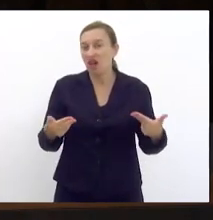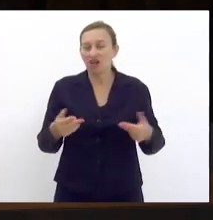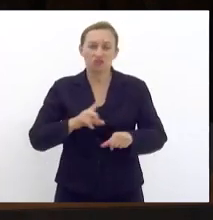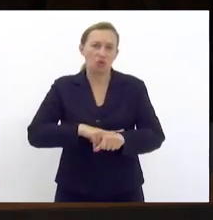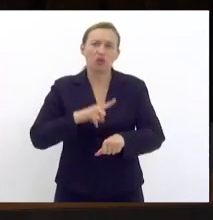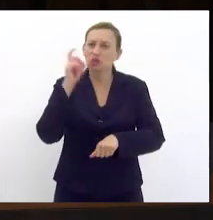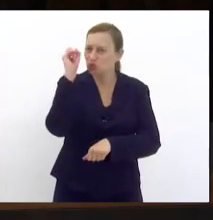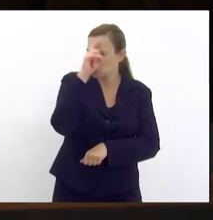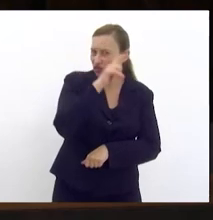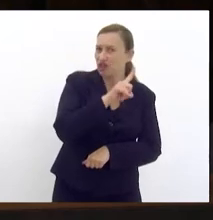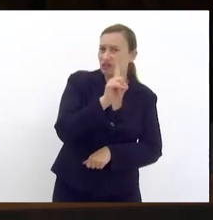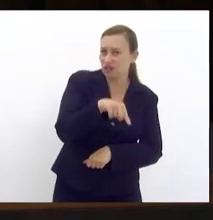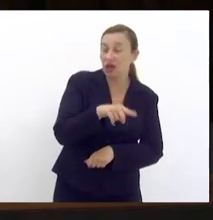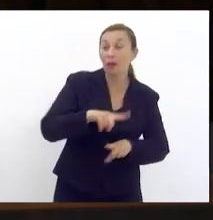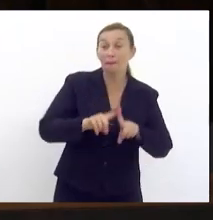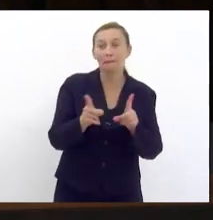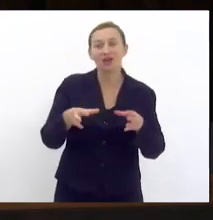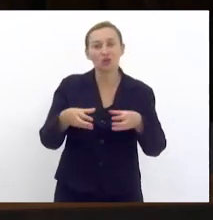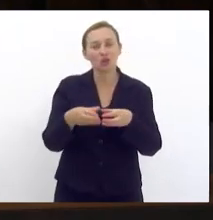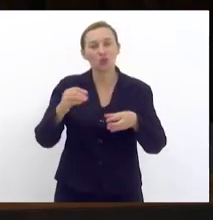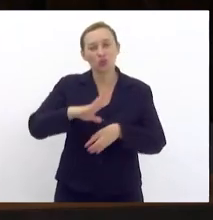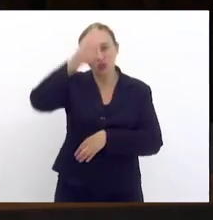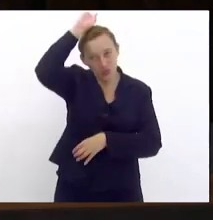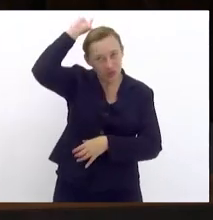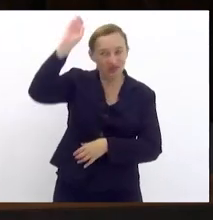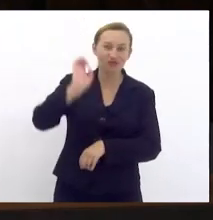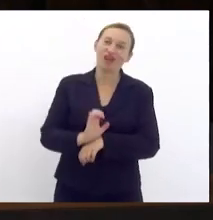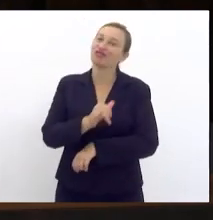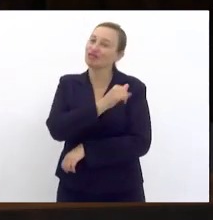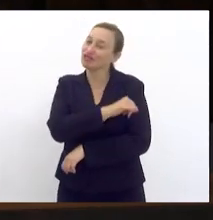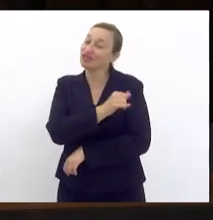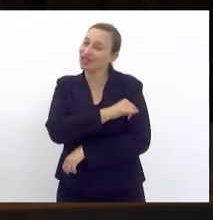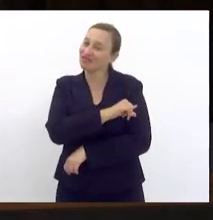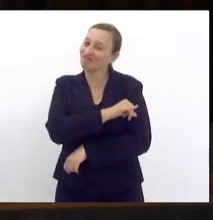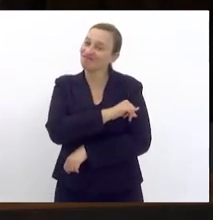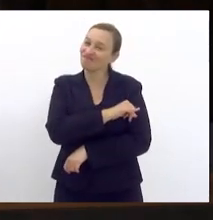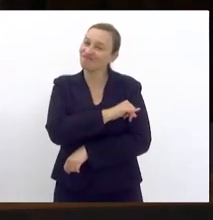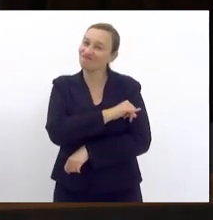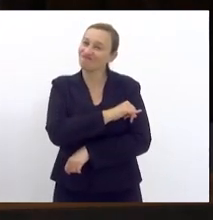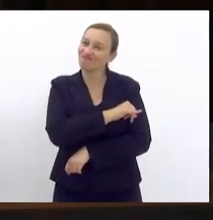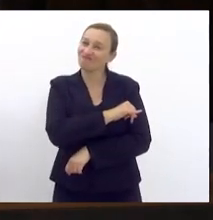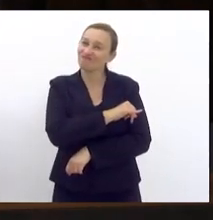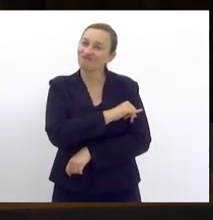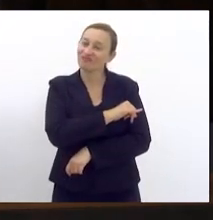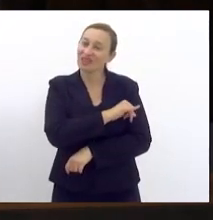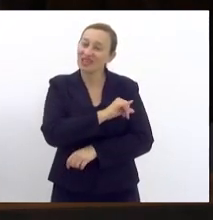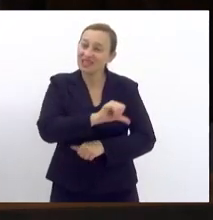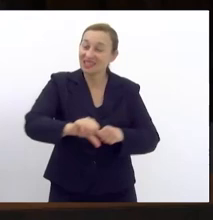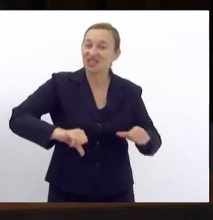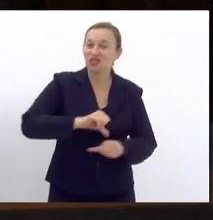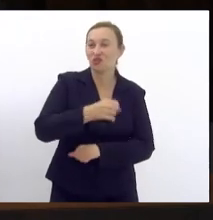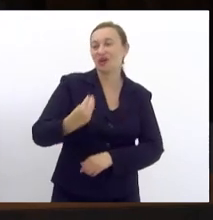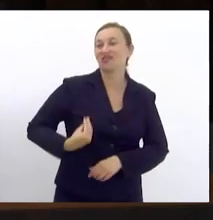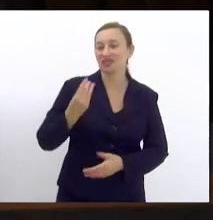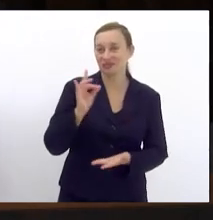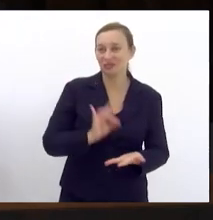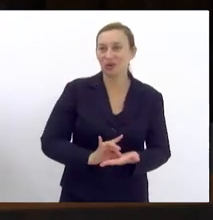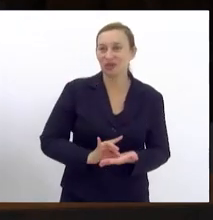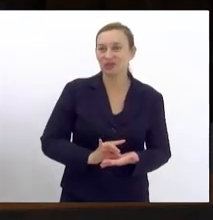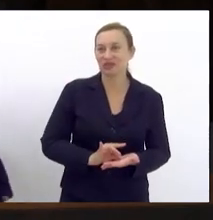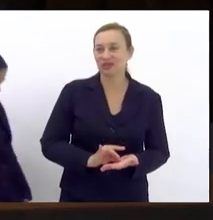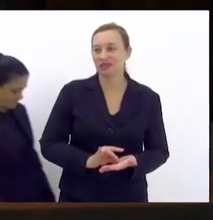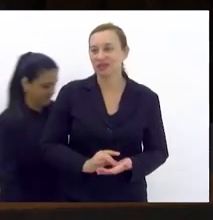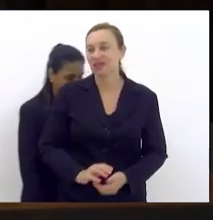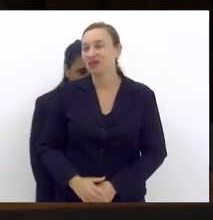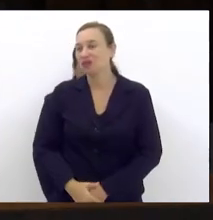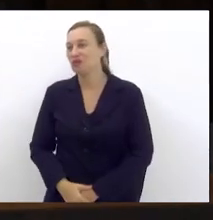né? Mas o Corpo Bombeiro do Estado do Rio de Janeiro tem transformado vidas, realmente. Desde a época do